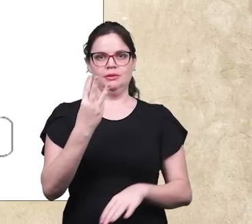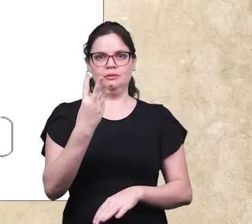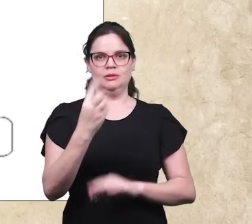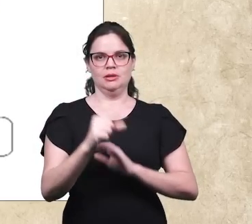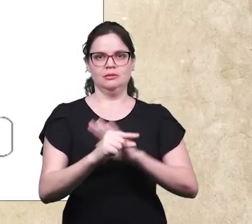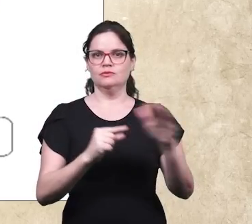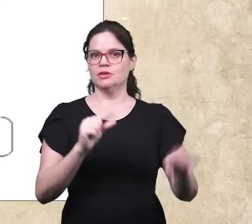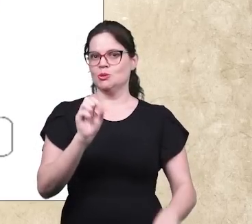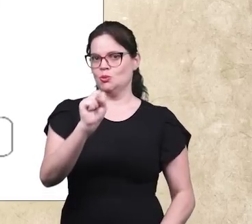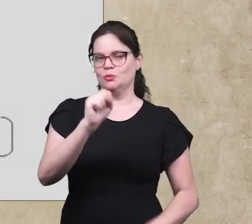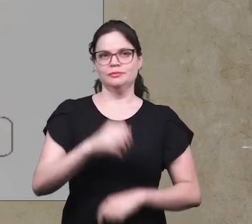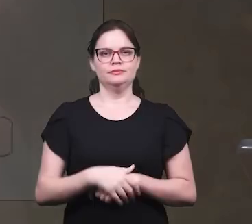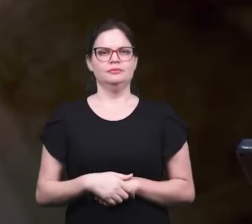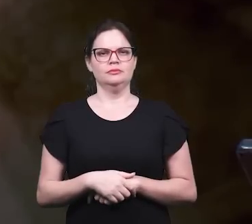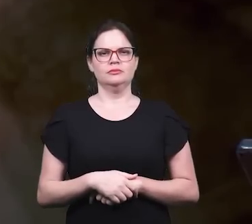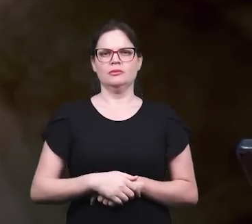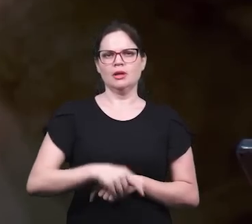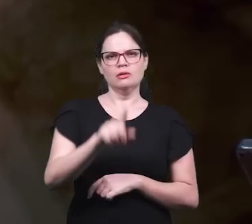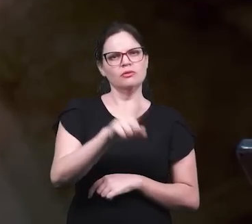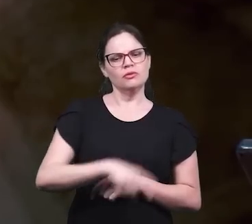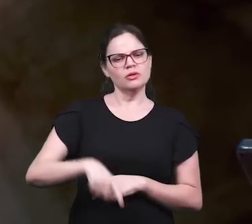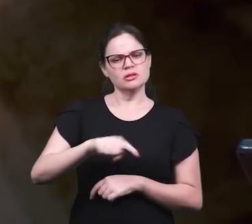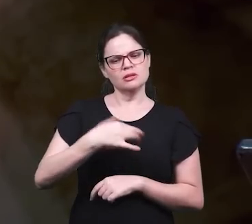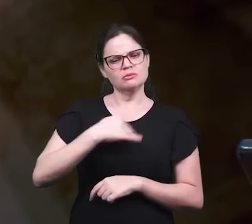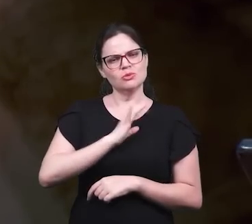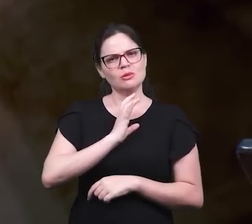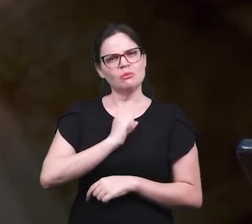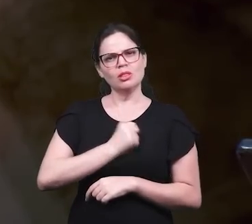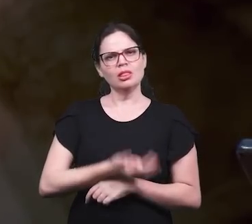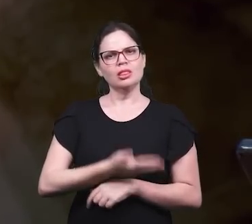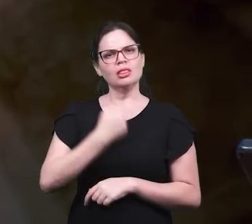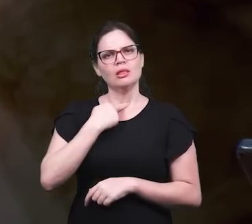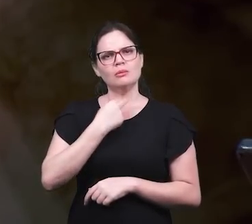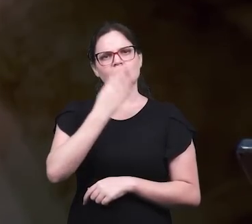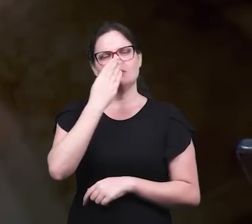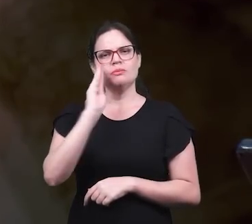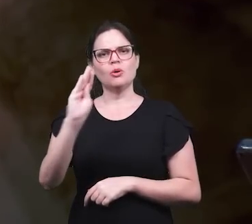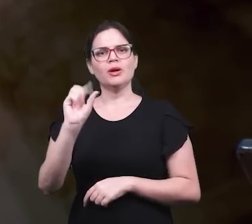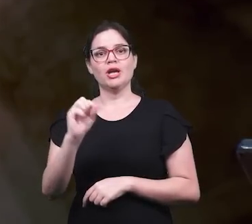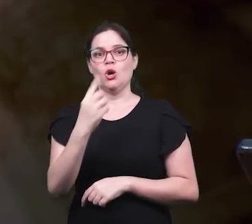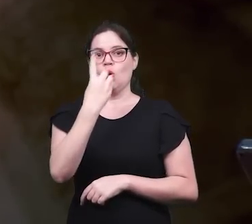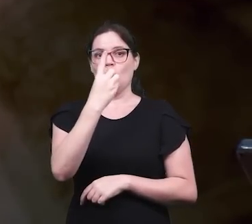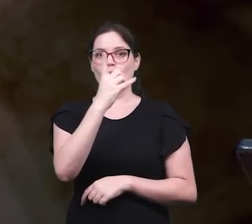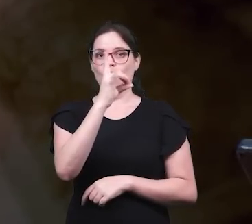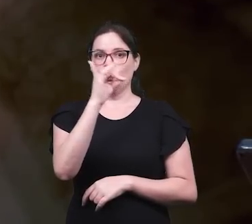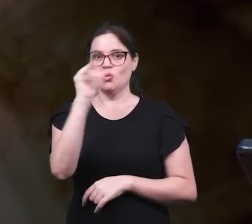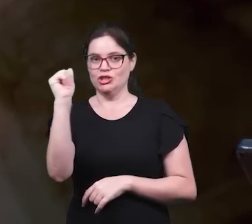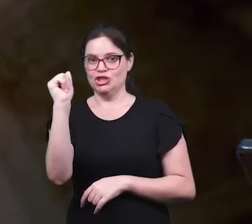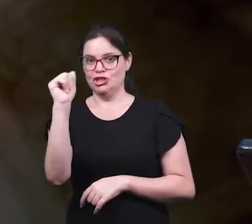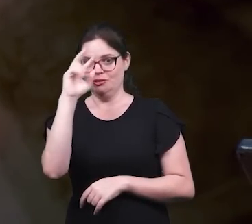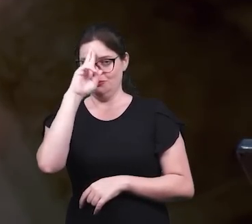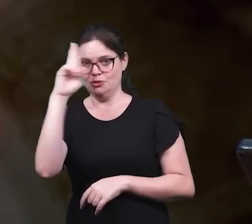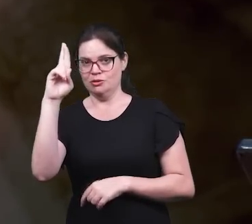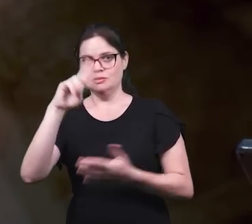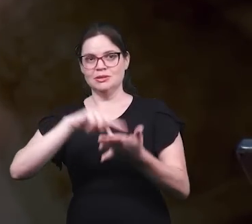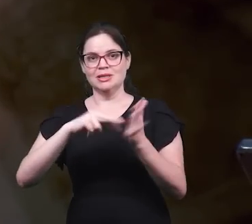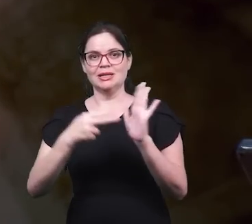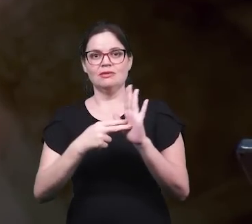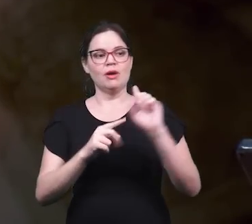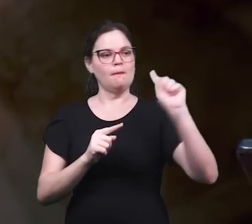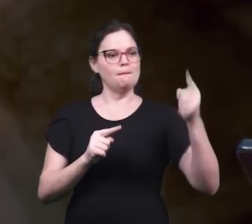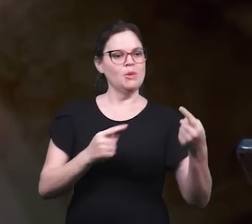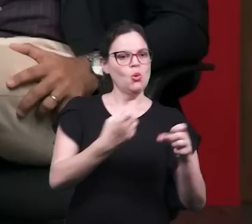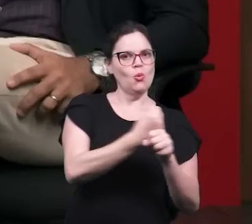ó: mas amados, não ignoreis uma coisa, que um dia para o Senhor é como 1000 anos, e 1000 anos é como um